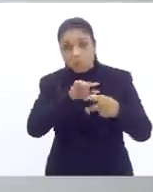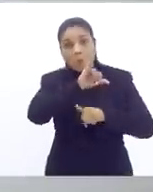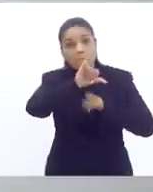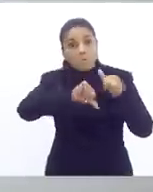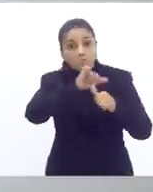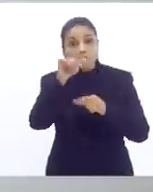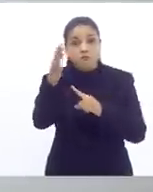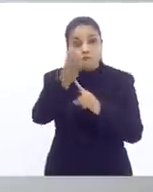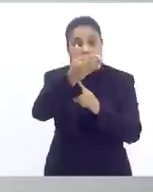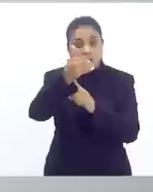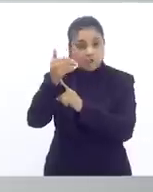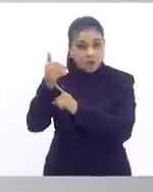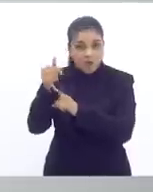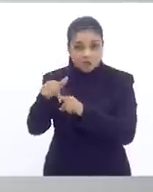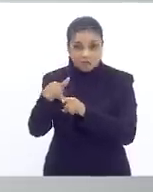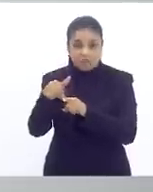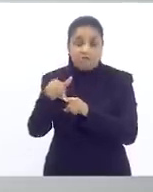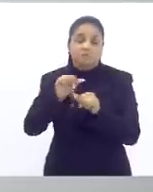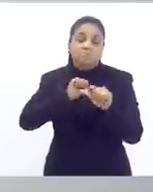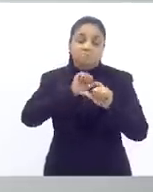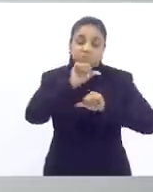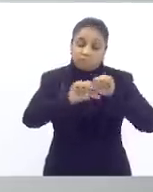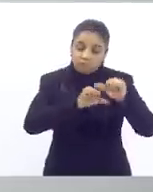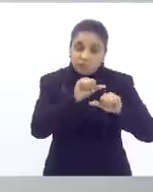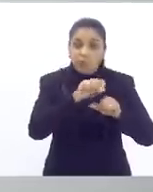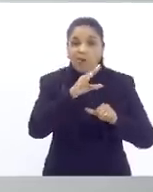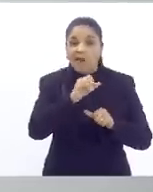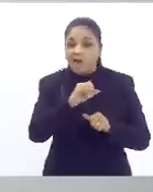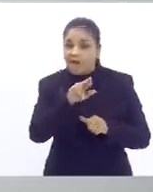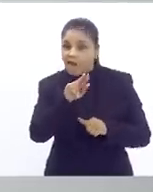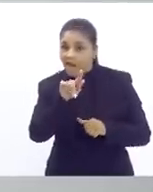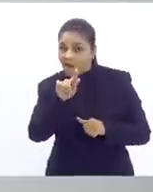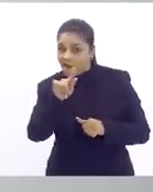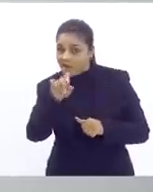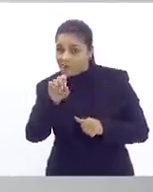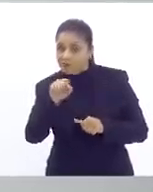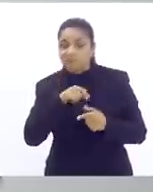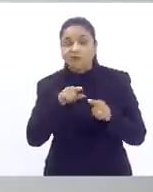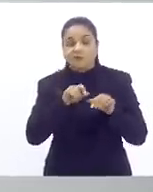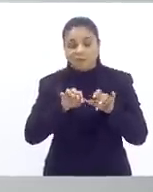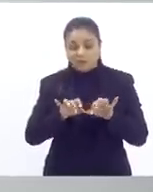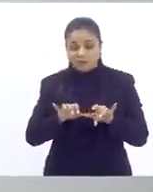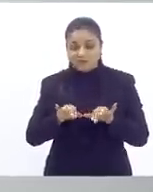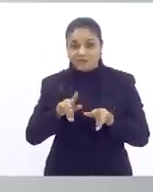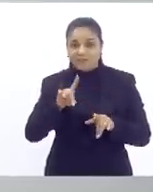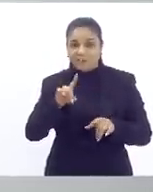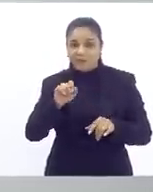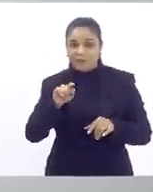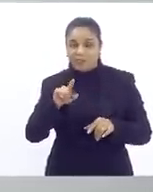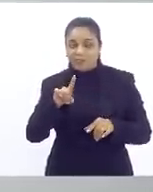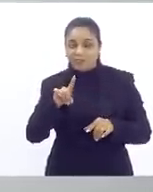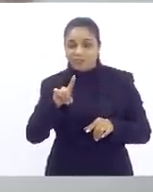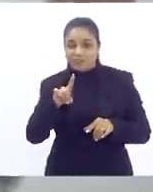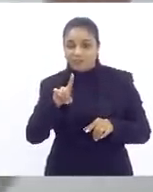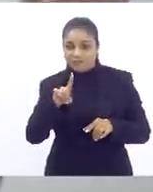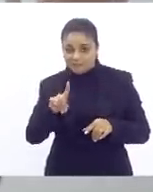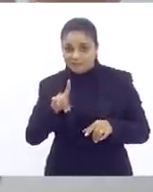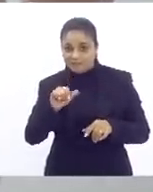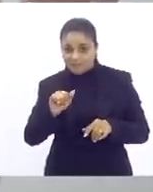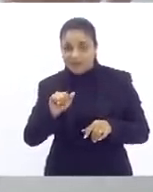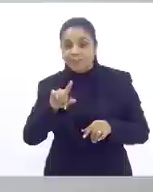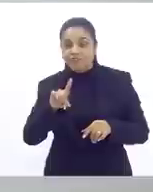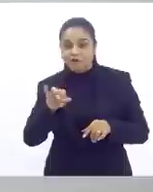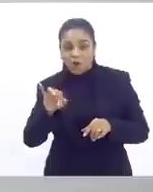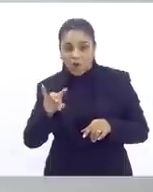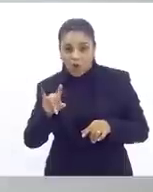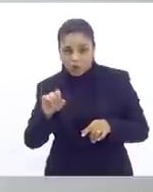de dezenas de cargos em várias áreas a gente sempre pega o datilógrafo depois jurou digitador e que atualmente a gente praticamente não